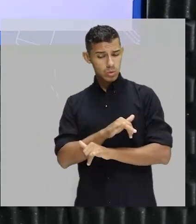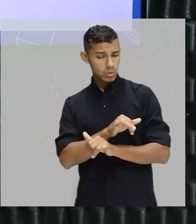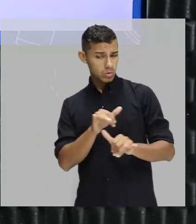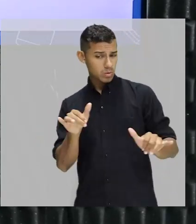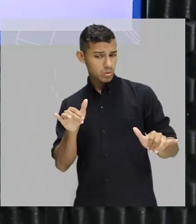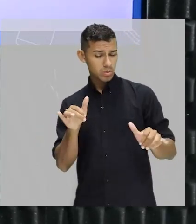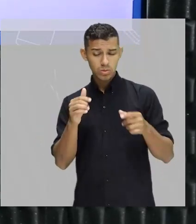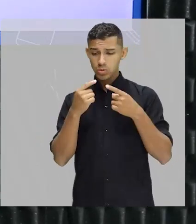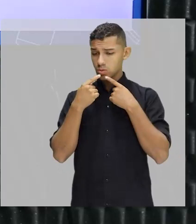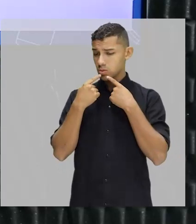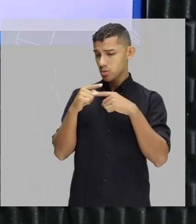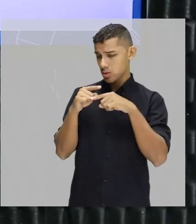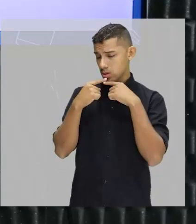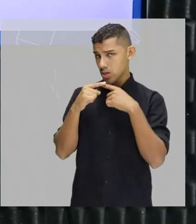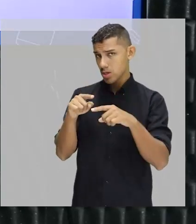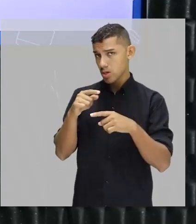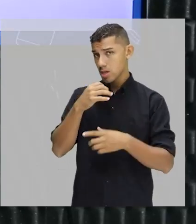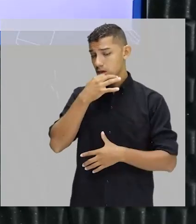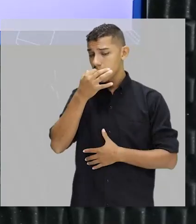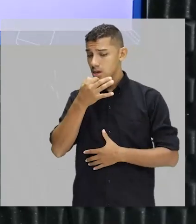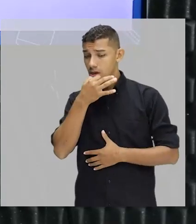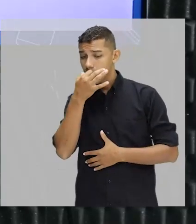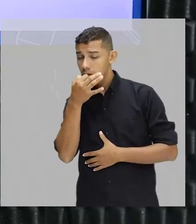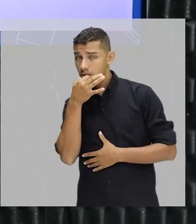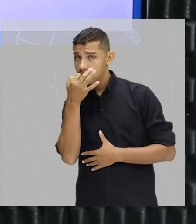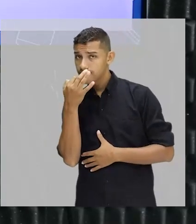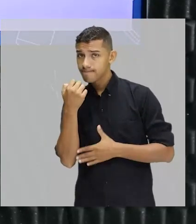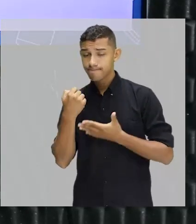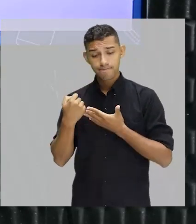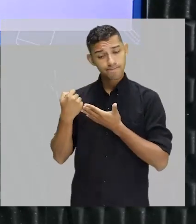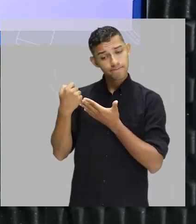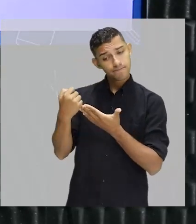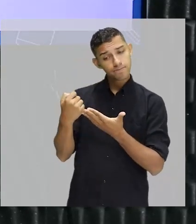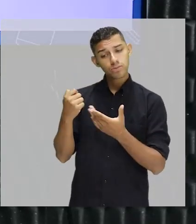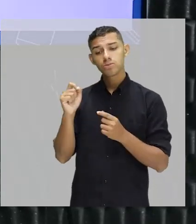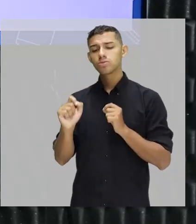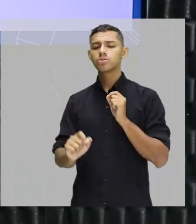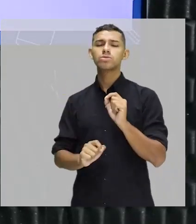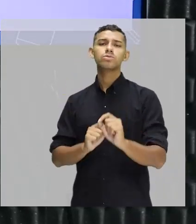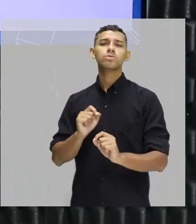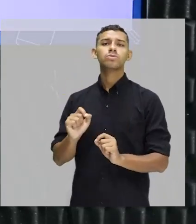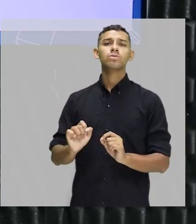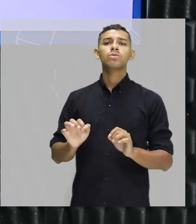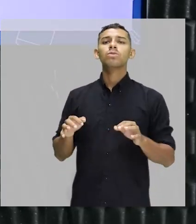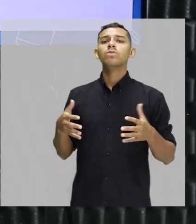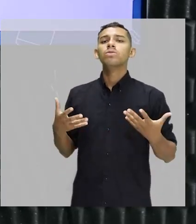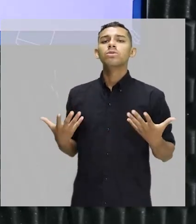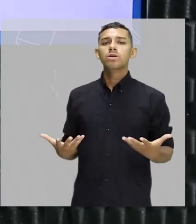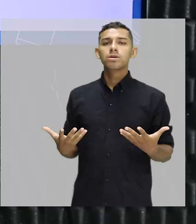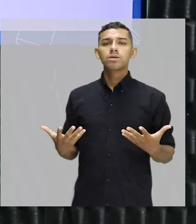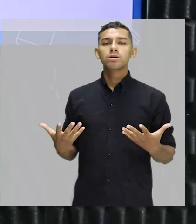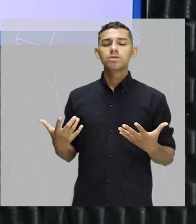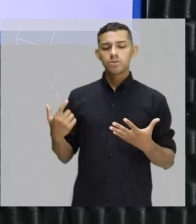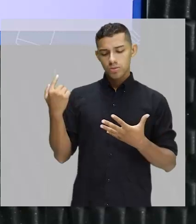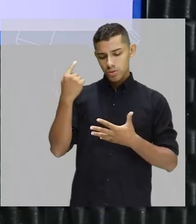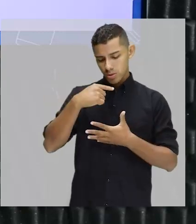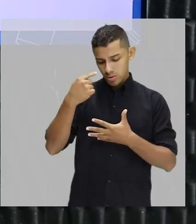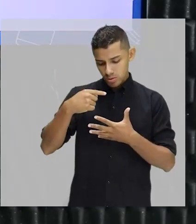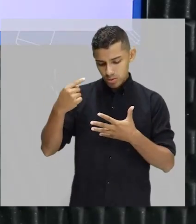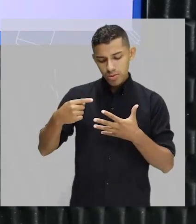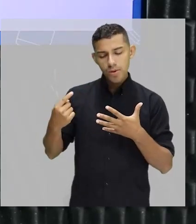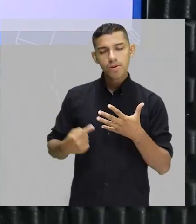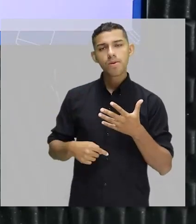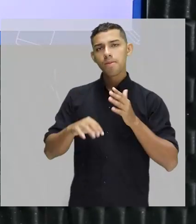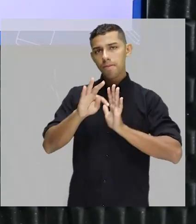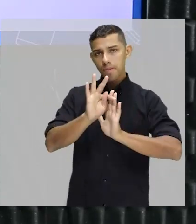criticar, sugerir. Então, dentro dessa intencionalidade, vai ter a finalidade do texto. Então, é um aspecto